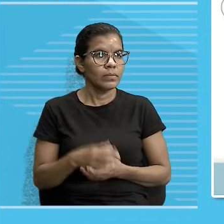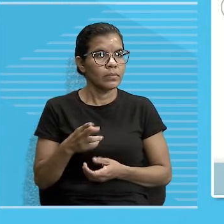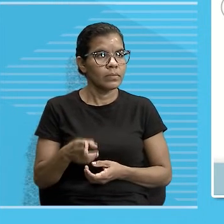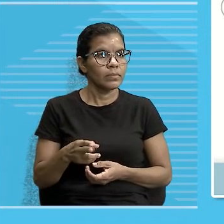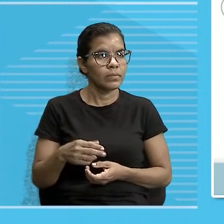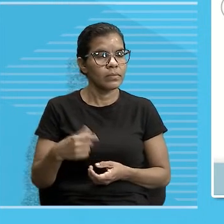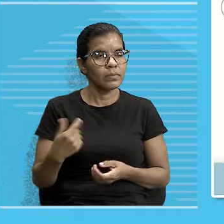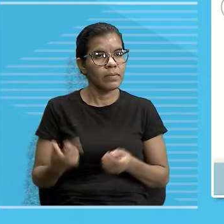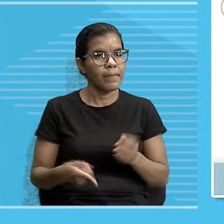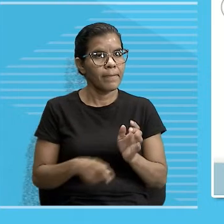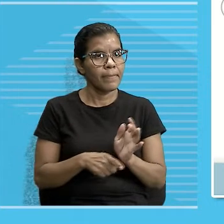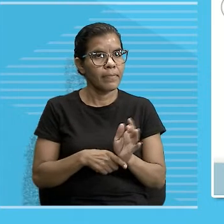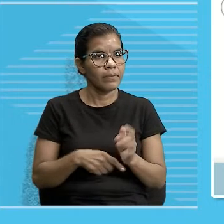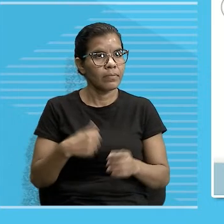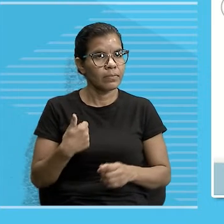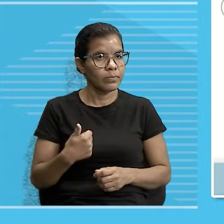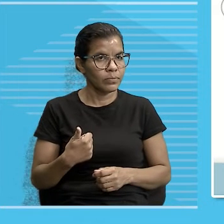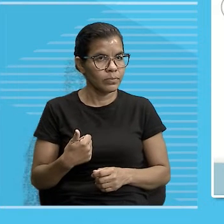igual a menos